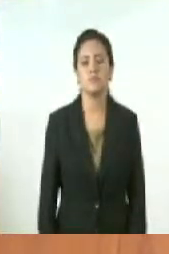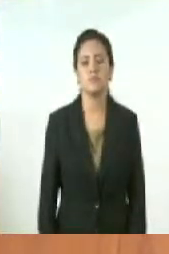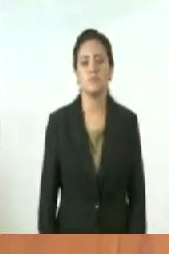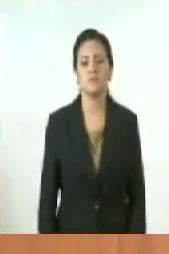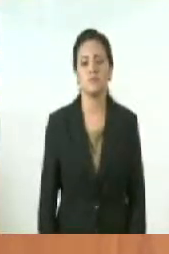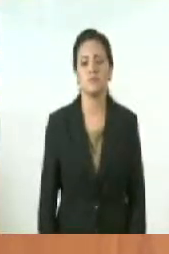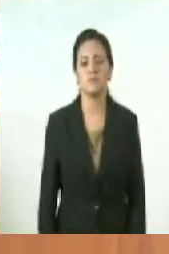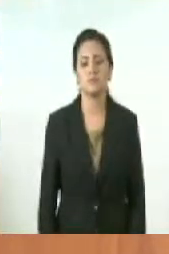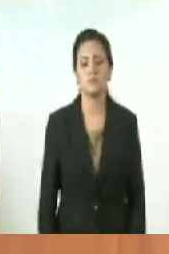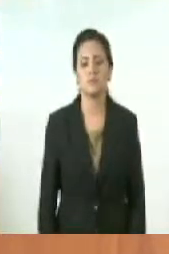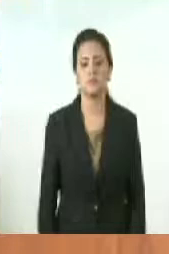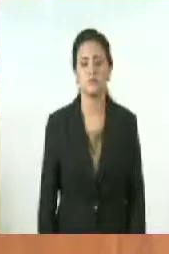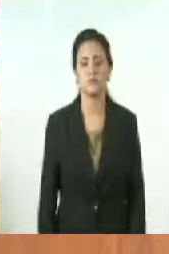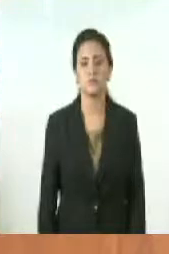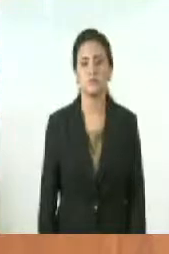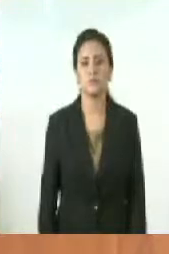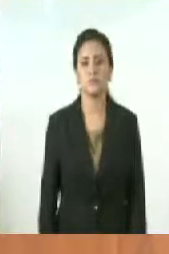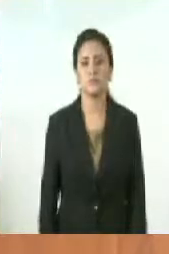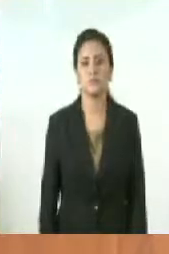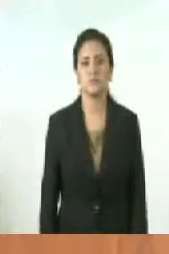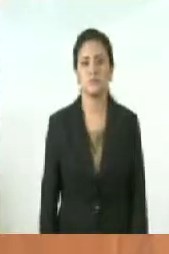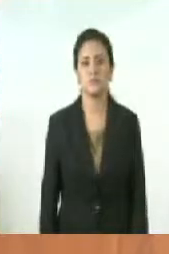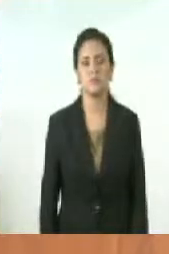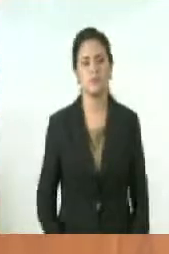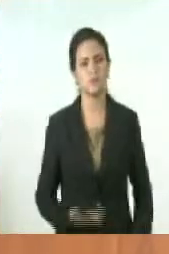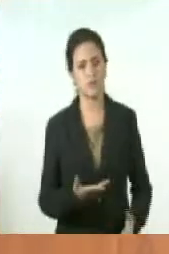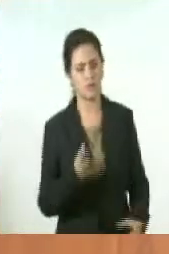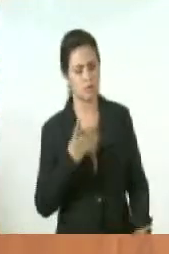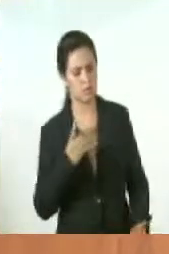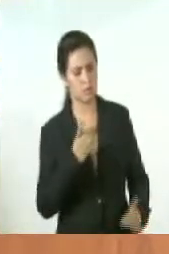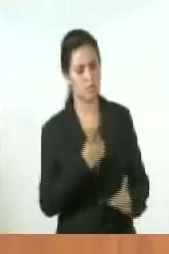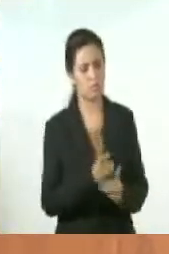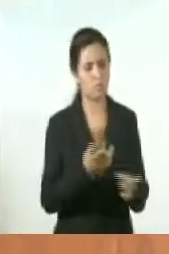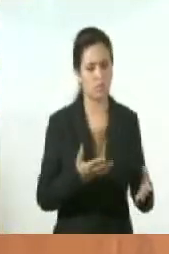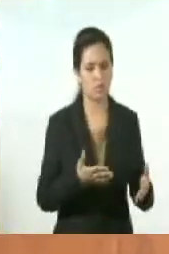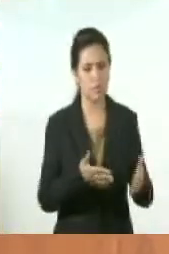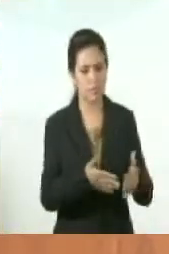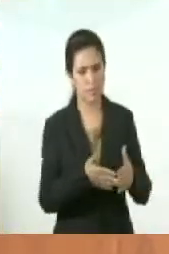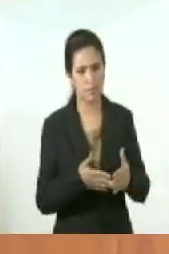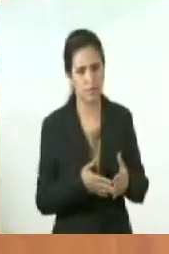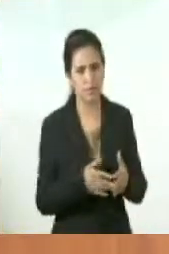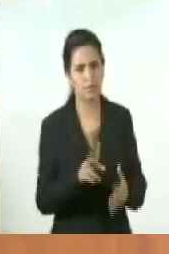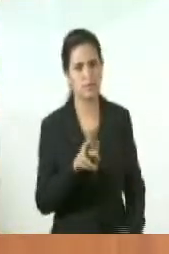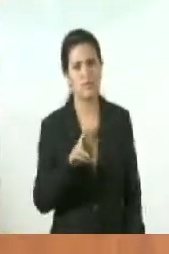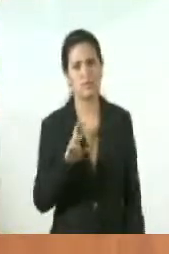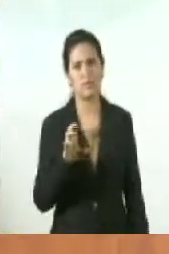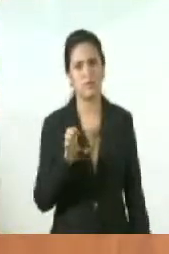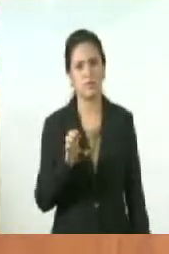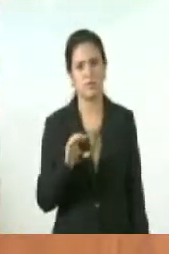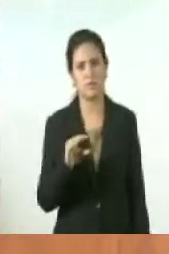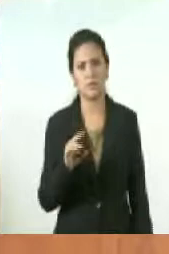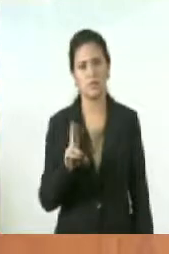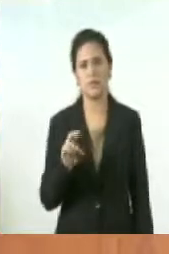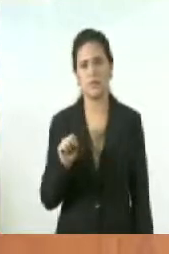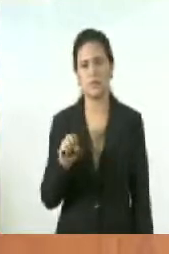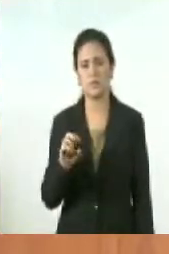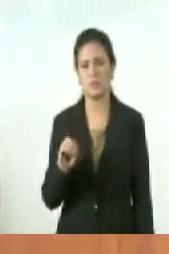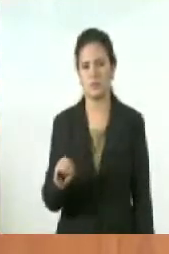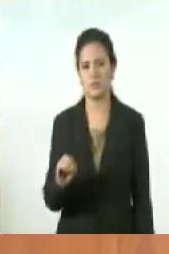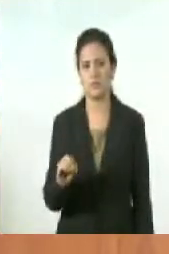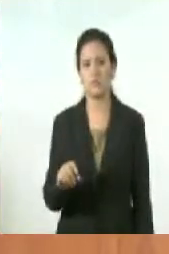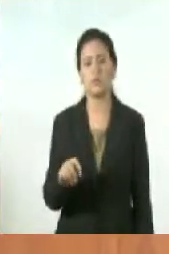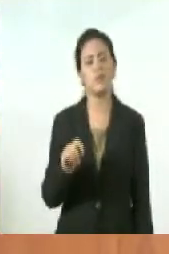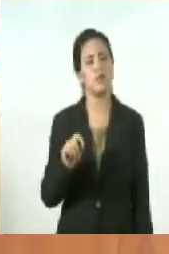com a petição do recurso, dizendo que vai ter economia